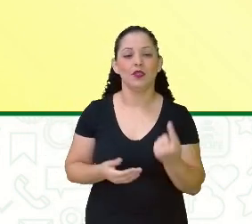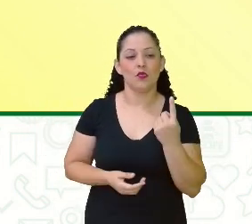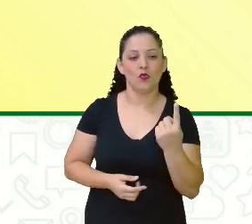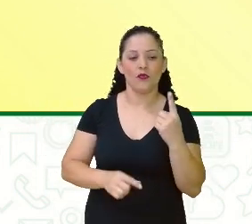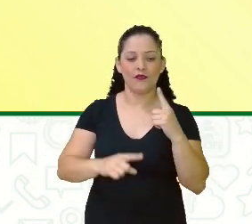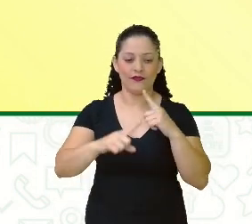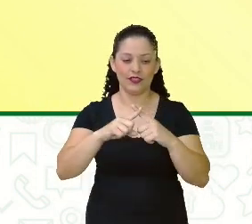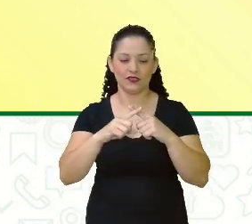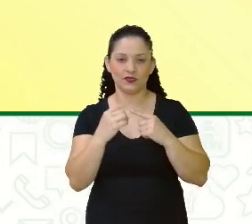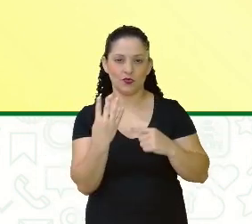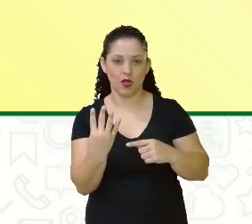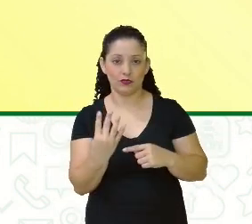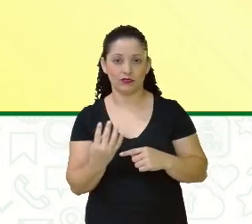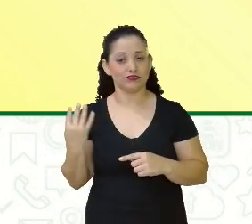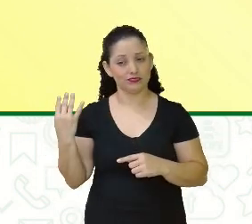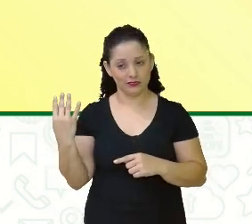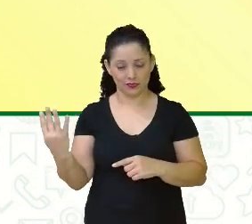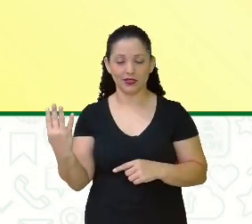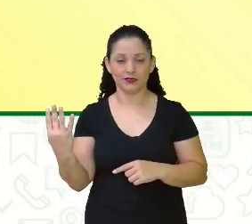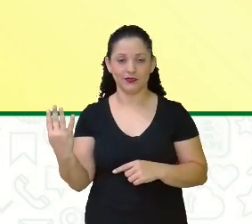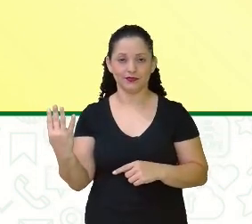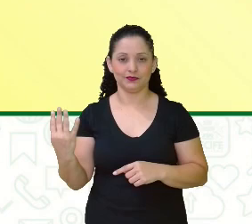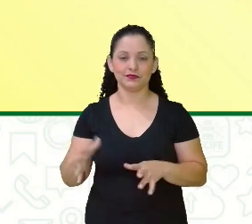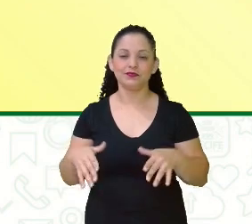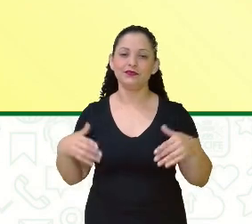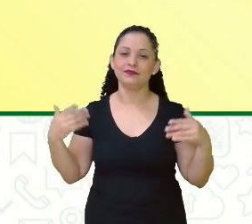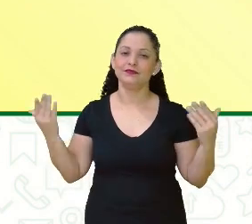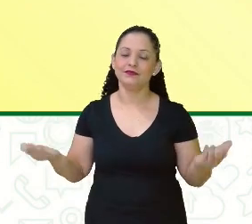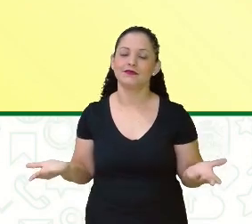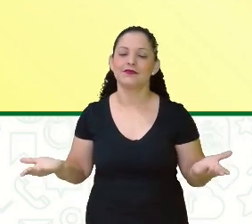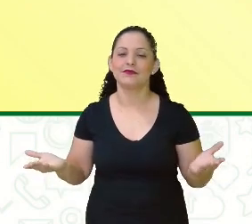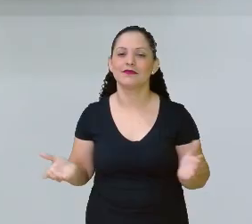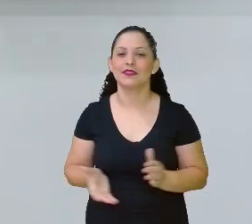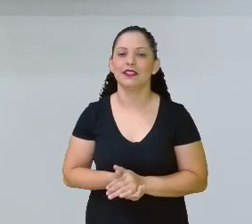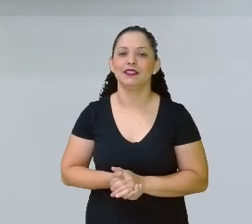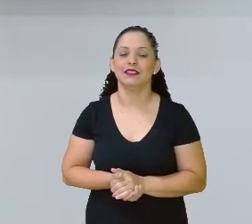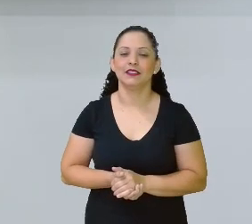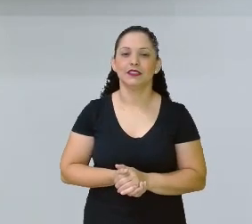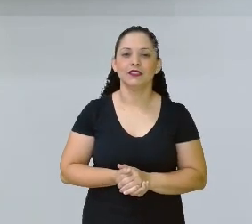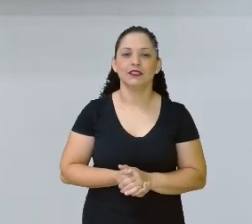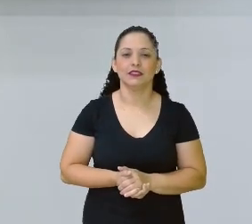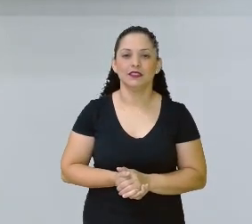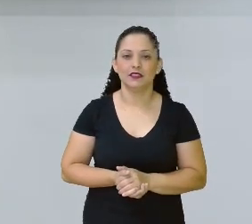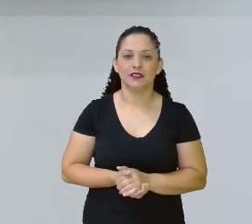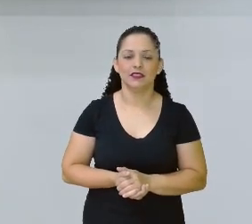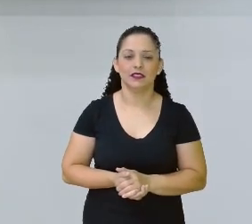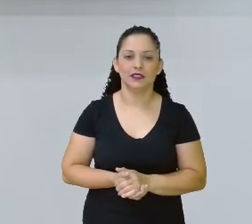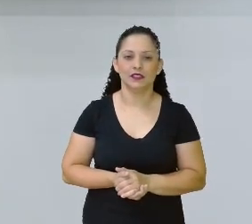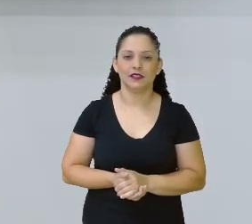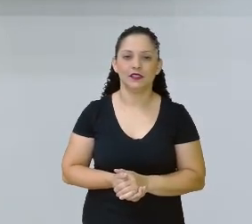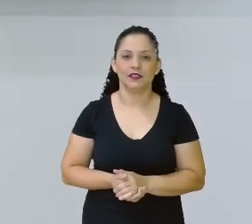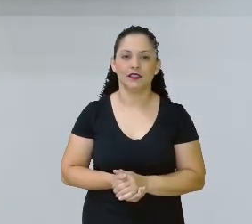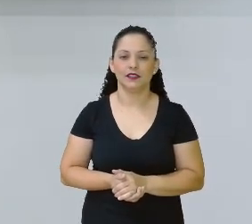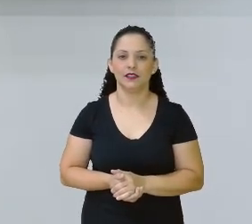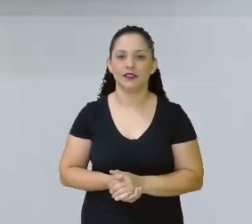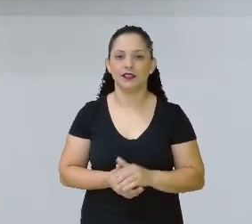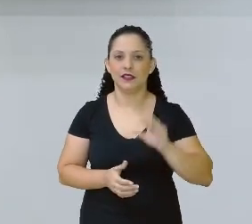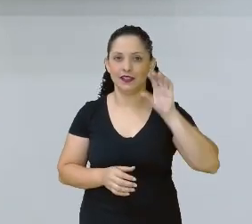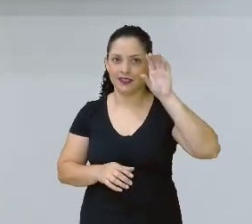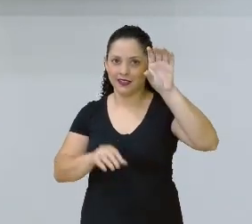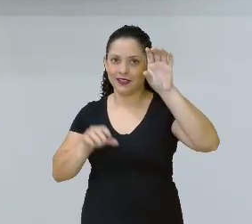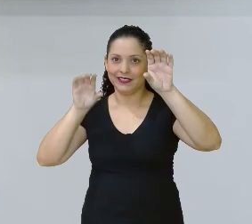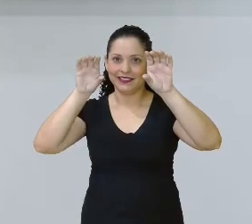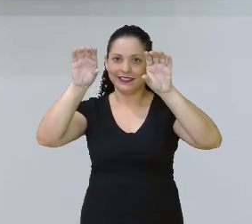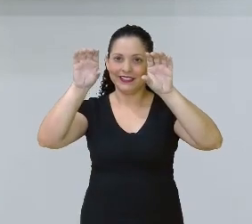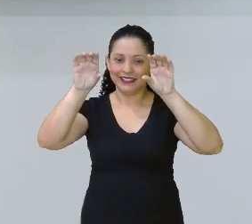1 vezes 4, que vai me dar o 4, certo? Então, de cima com de cima,